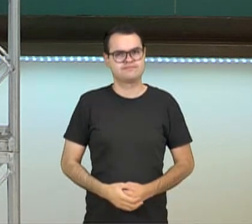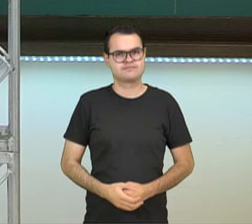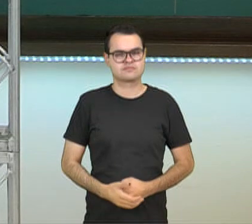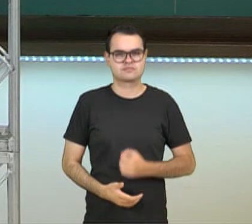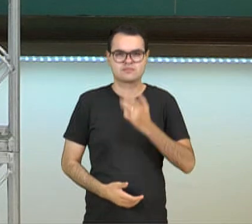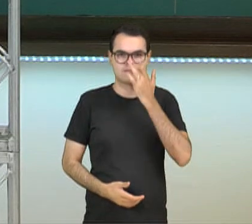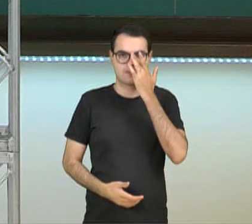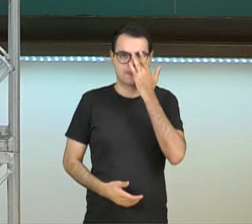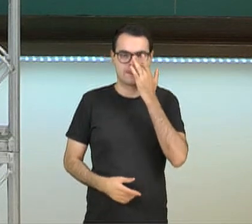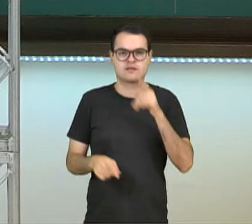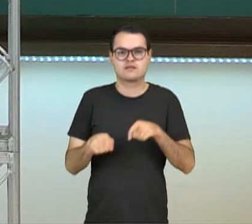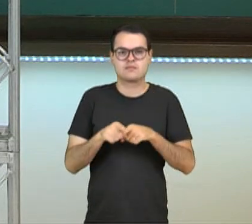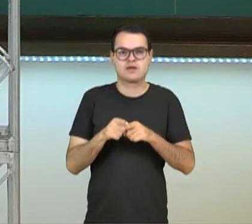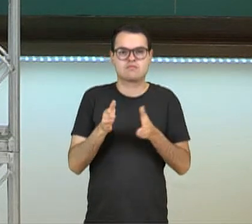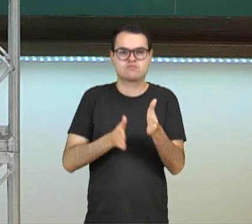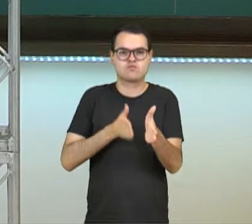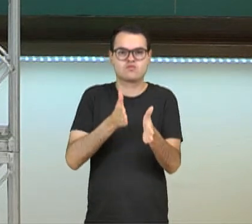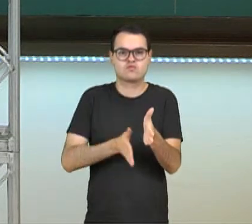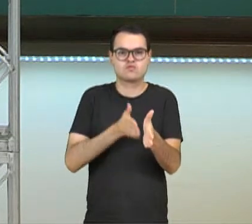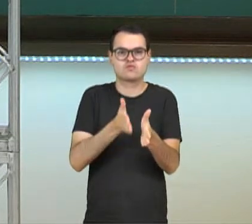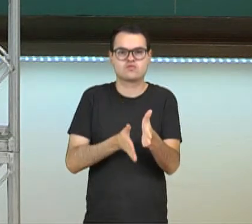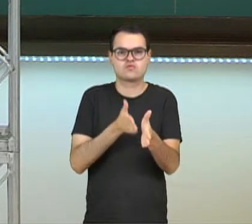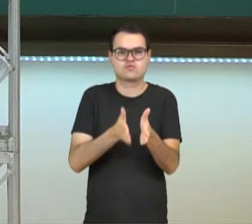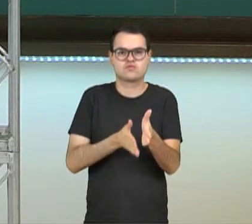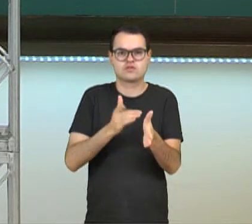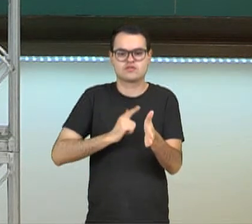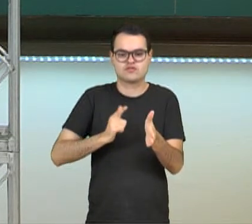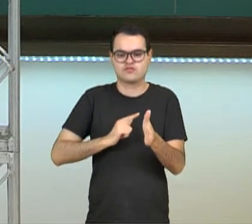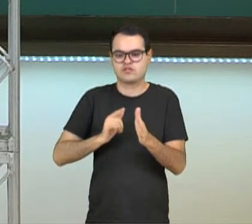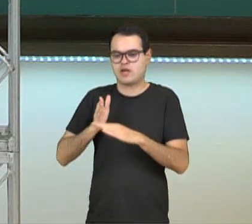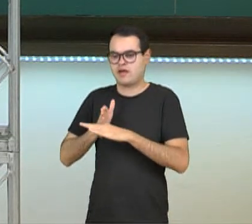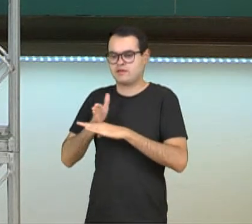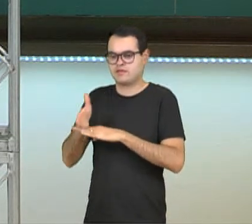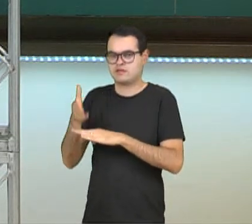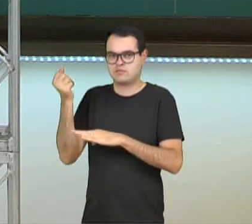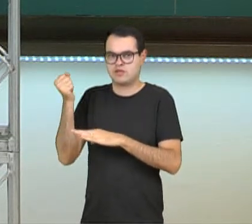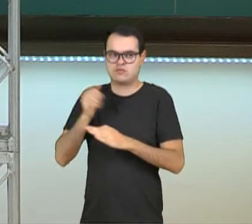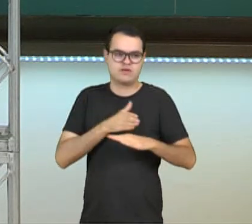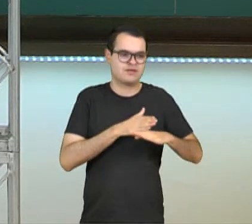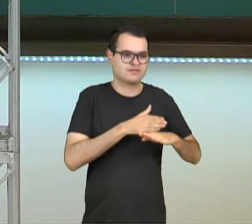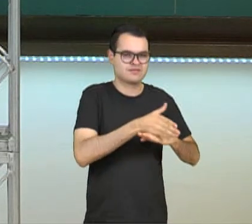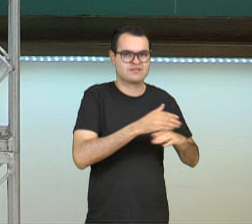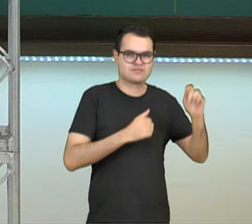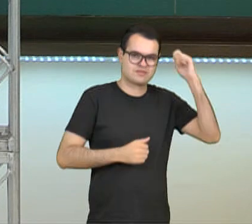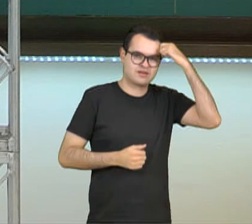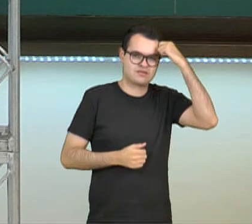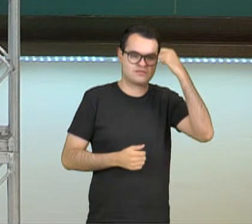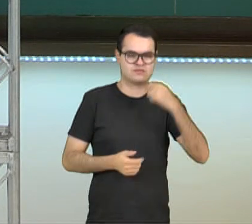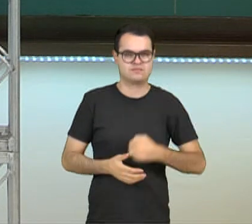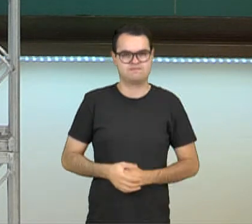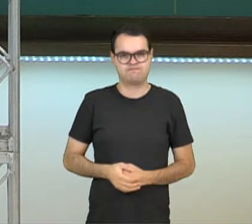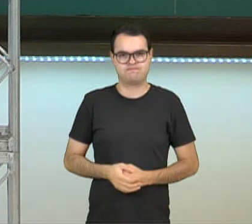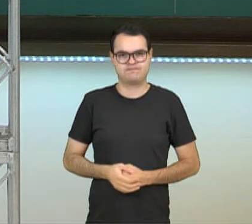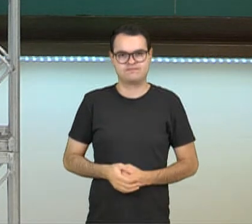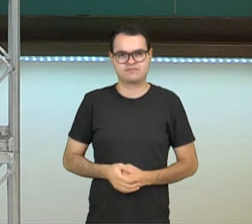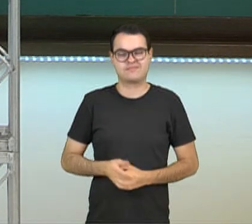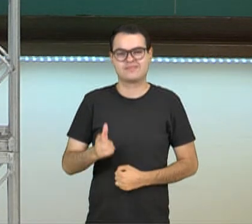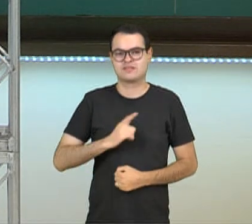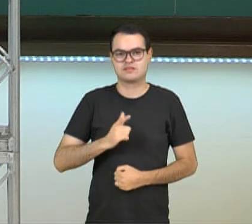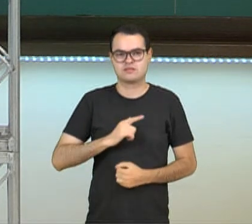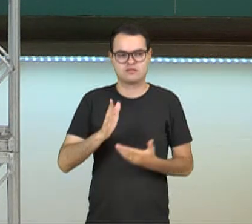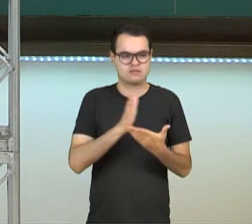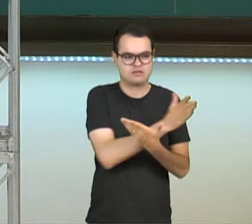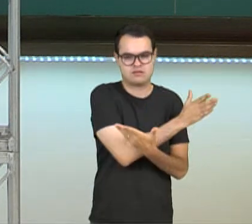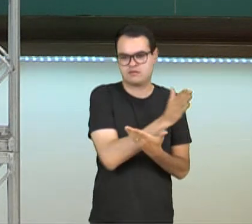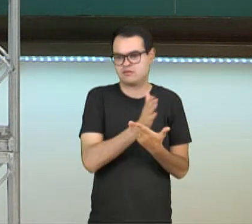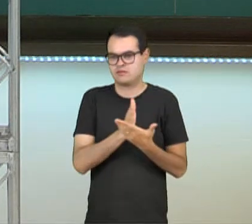Existia, para andar no trem, a entrada dos brancos e a entrada dos negros. Existia toda uma